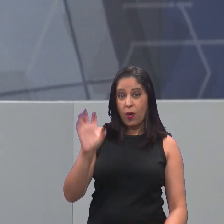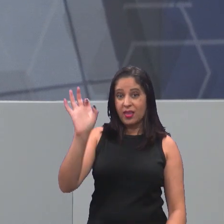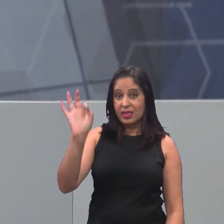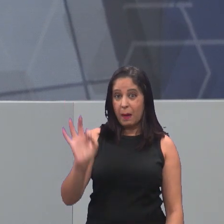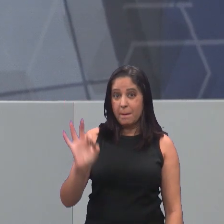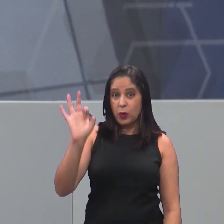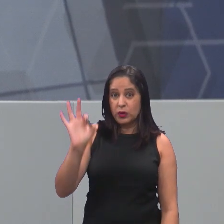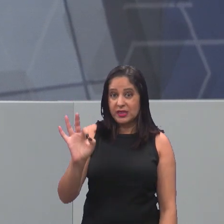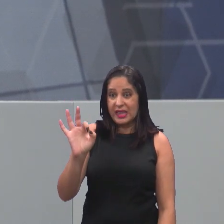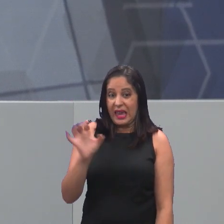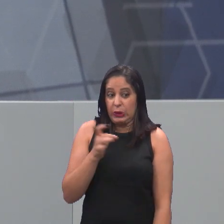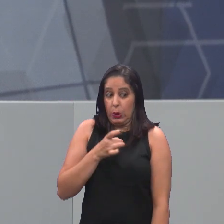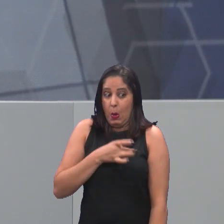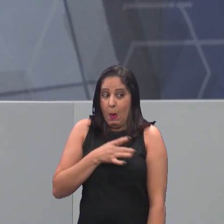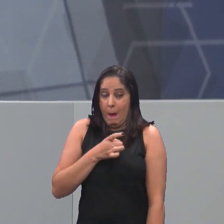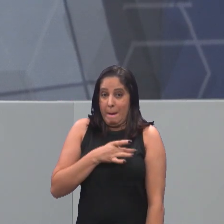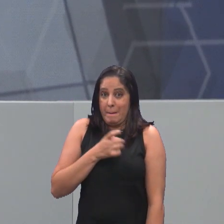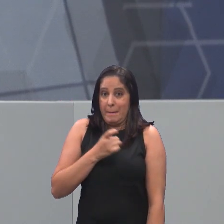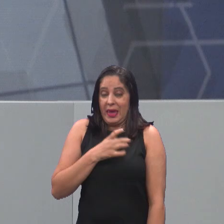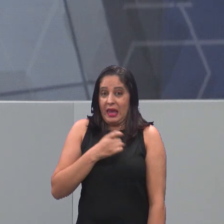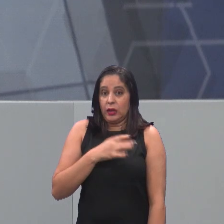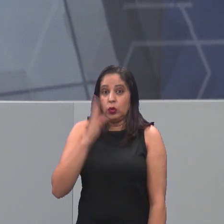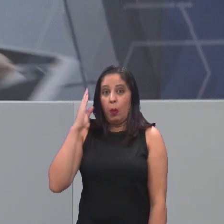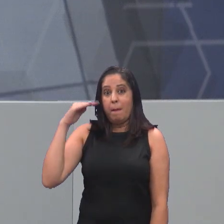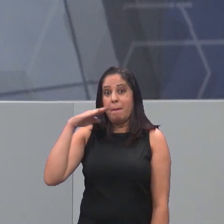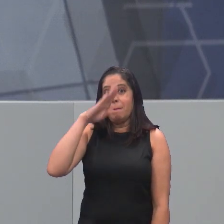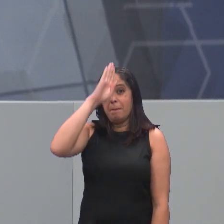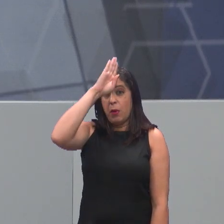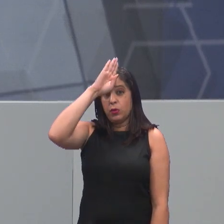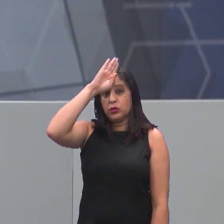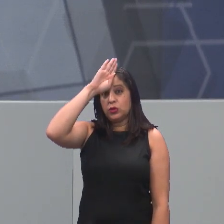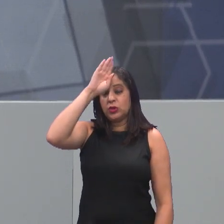de Bolsonaro voltar à presidência.